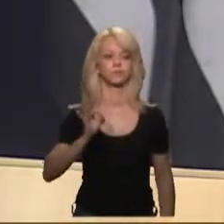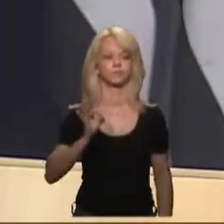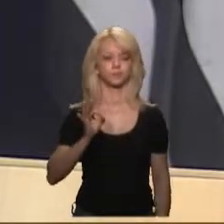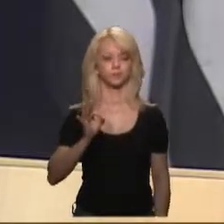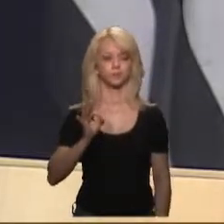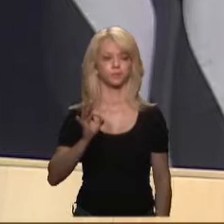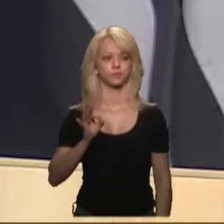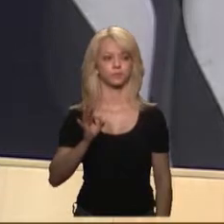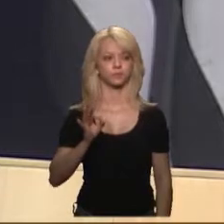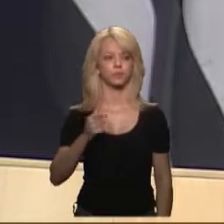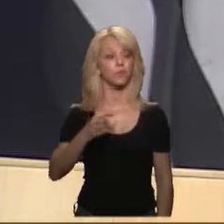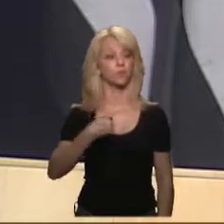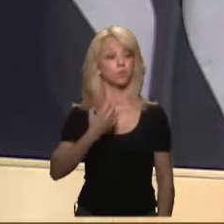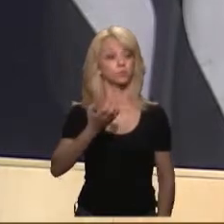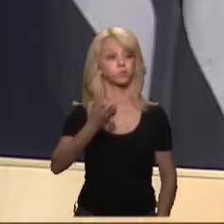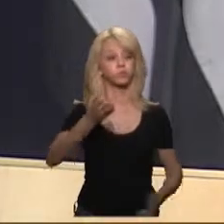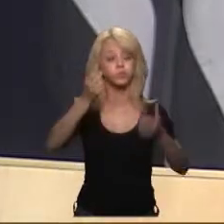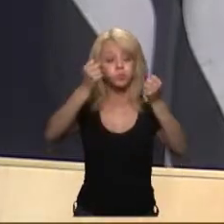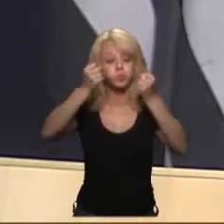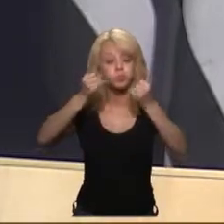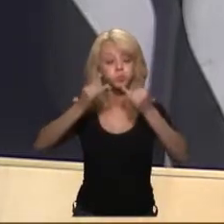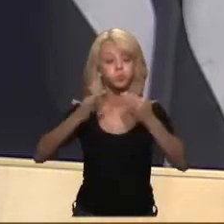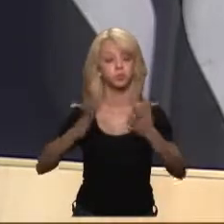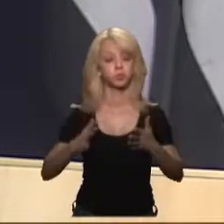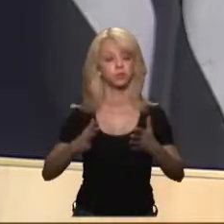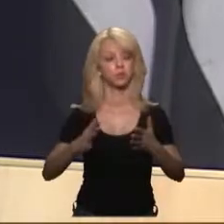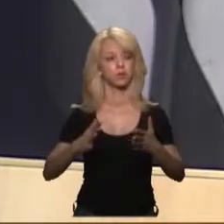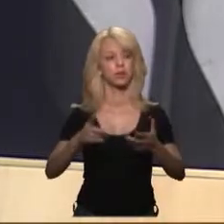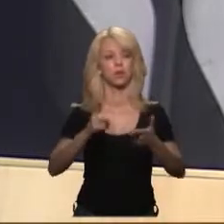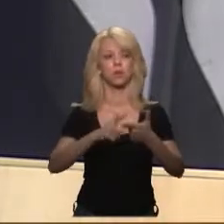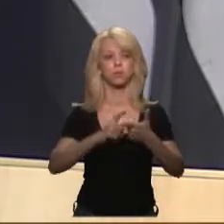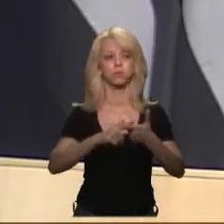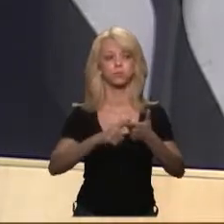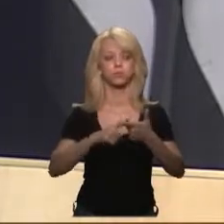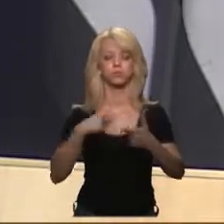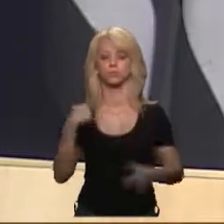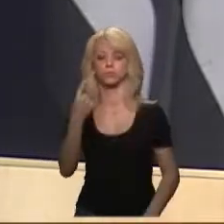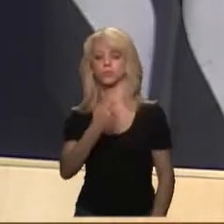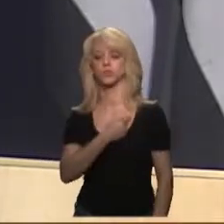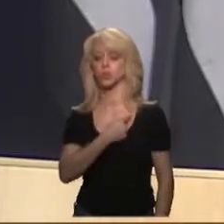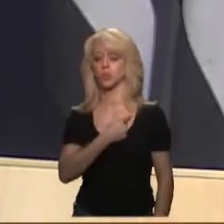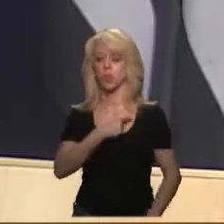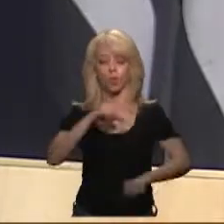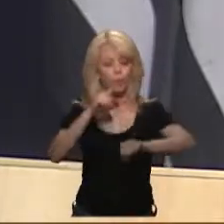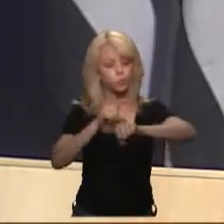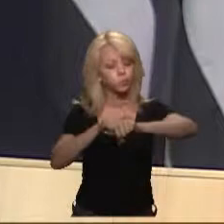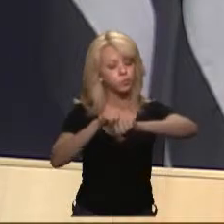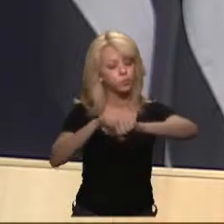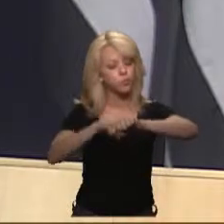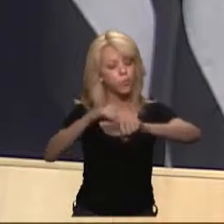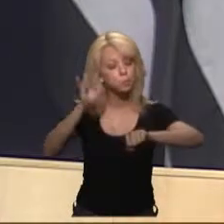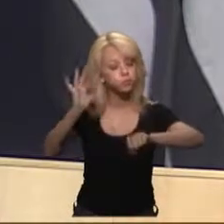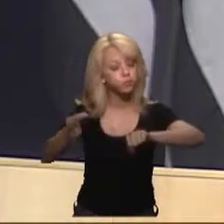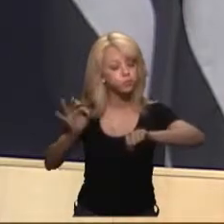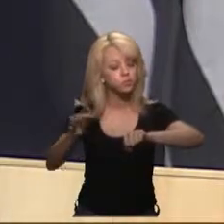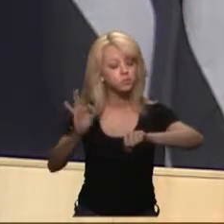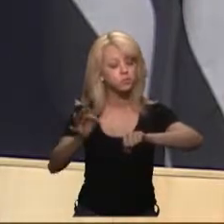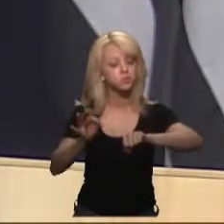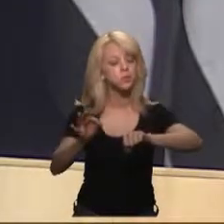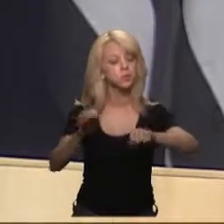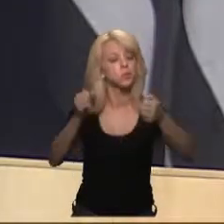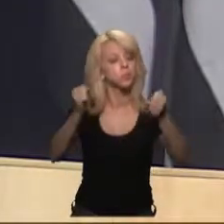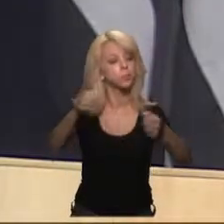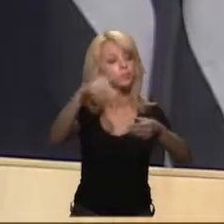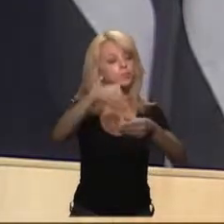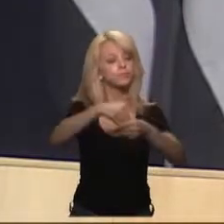queria me justificar que da última vez que eu votei contra, porque nós temos tempo para votar isso. Mas não tinha nem quórum aquele dia para votar.